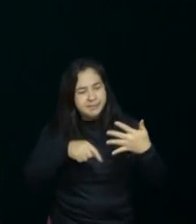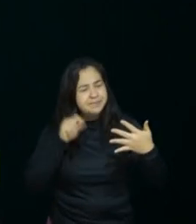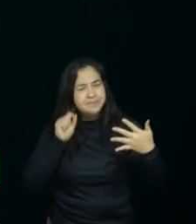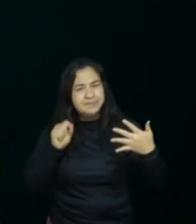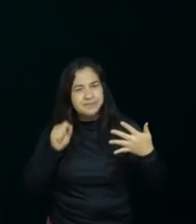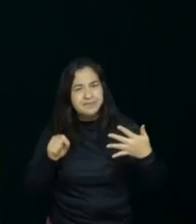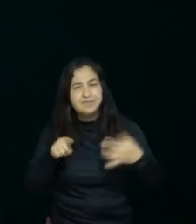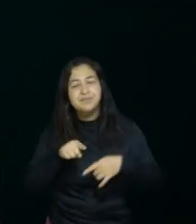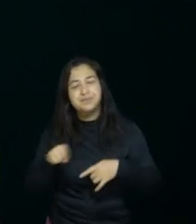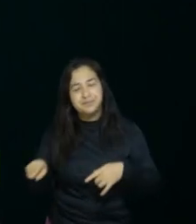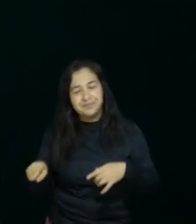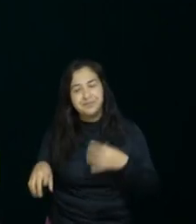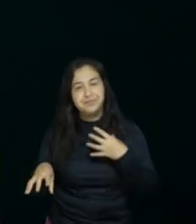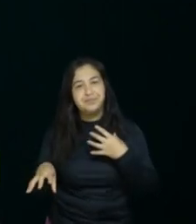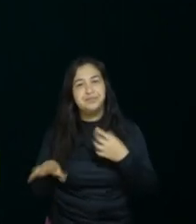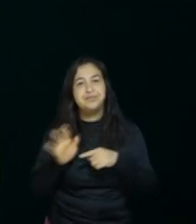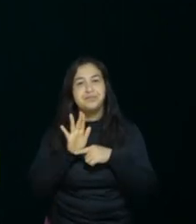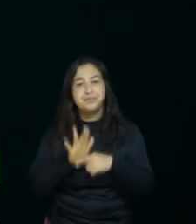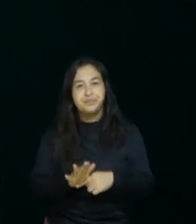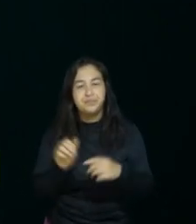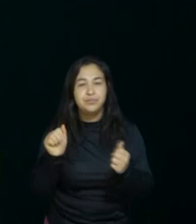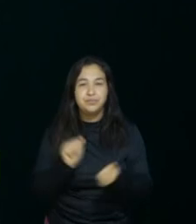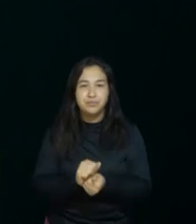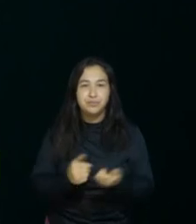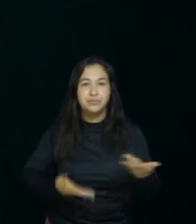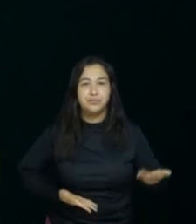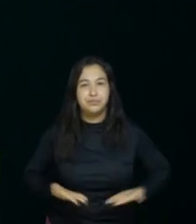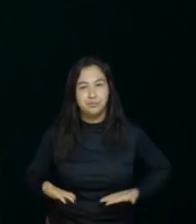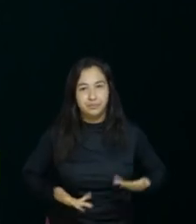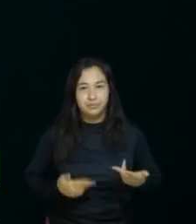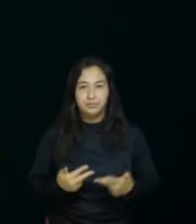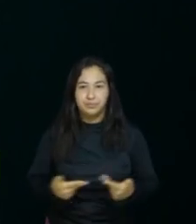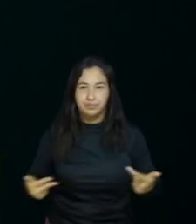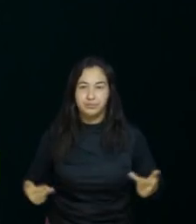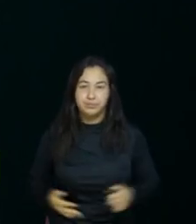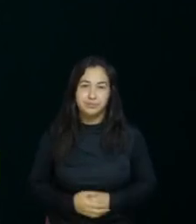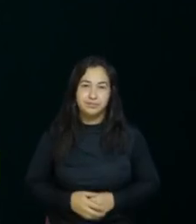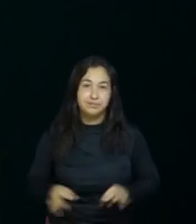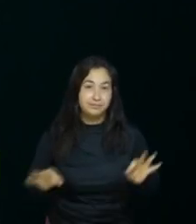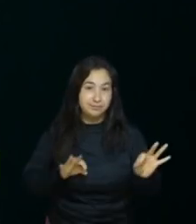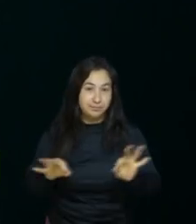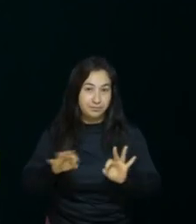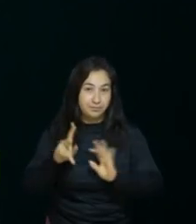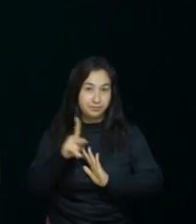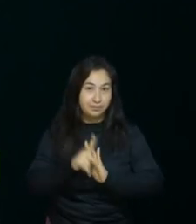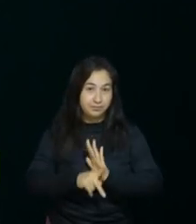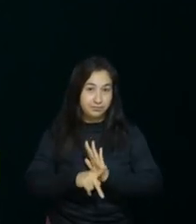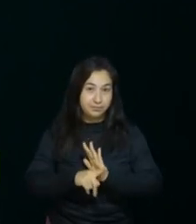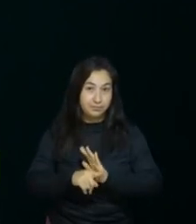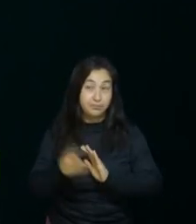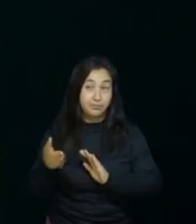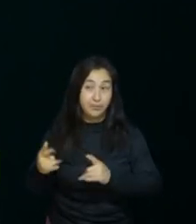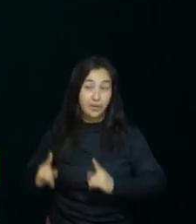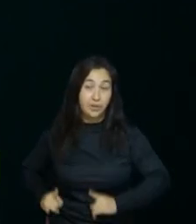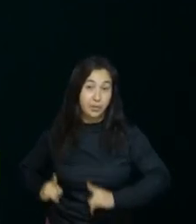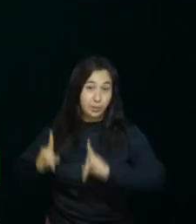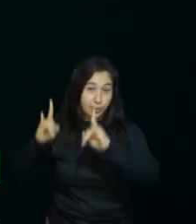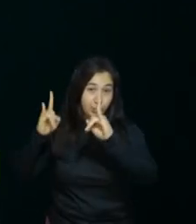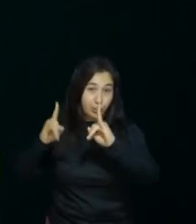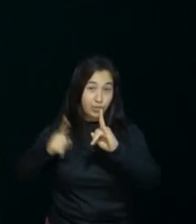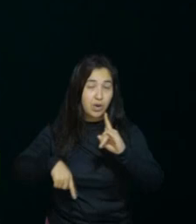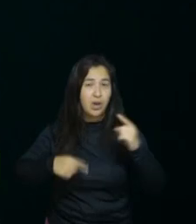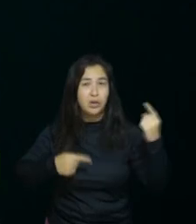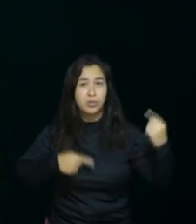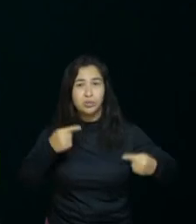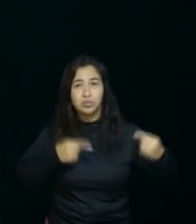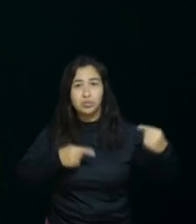corpo clínico e com todos os funcionários as necessidades, elabora o projeto, inclusive a torre foi amplamente discutido